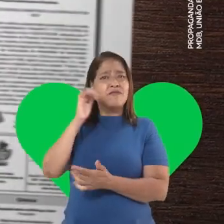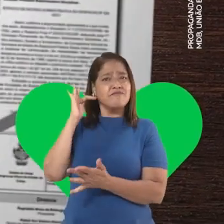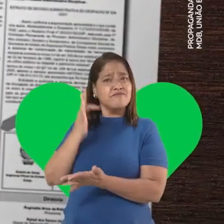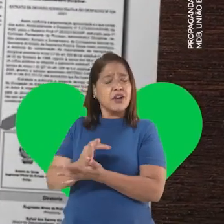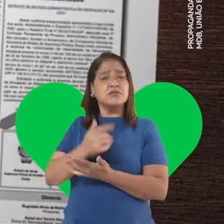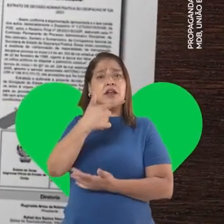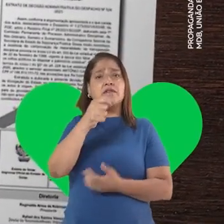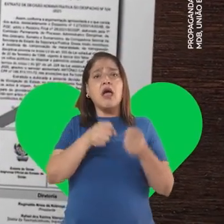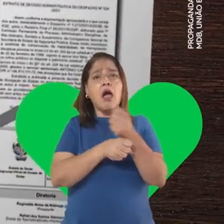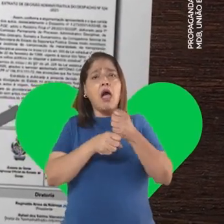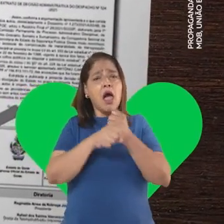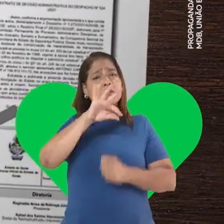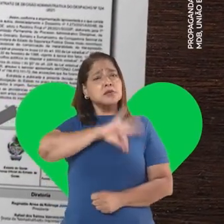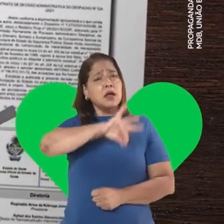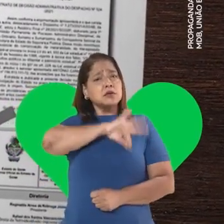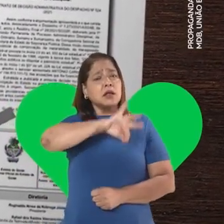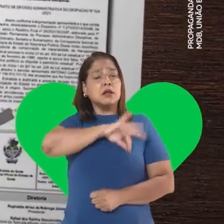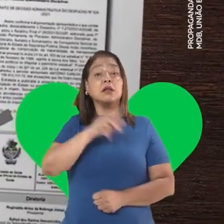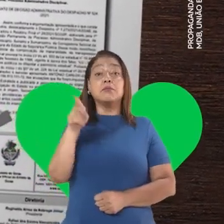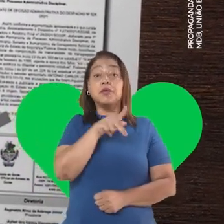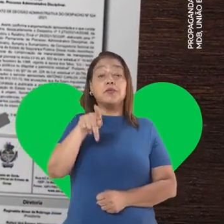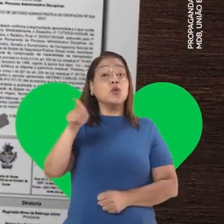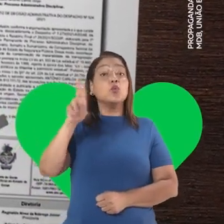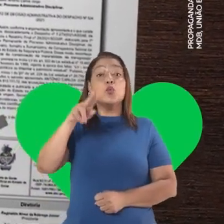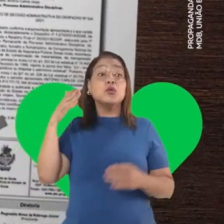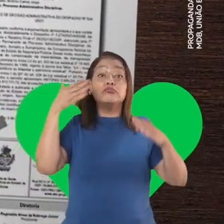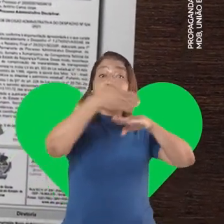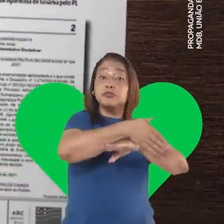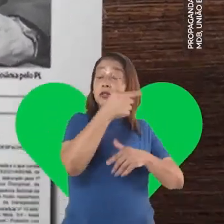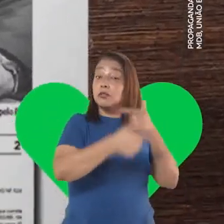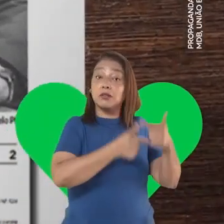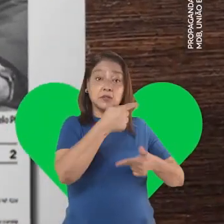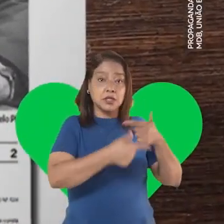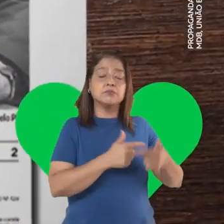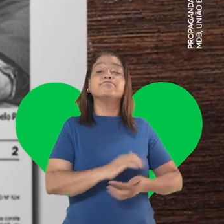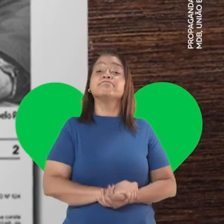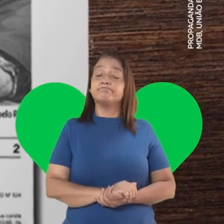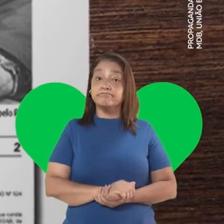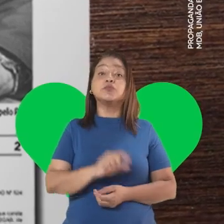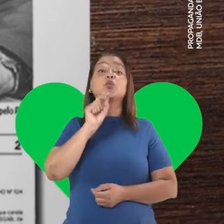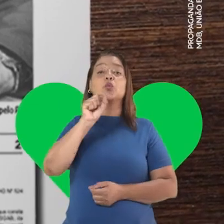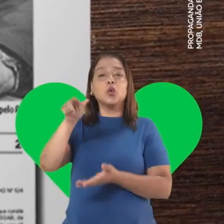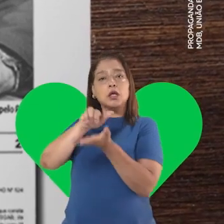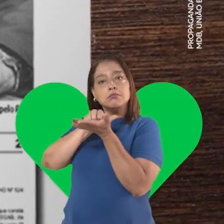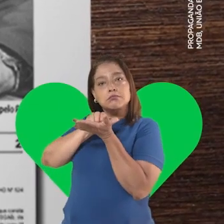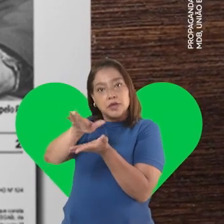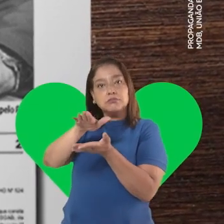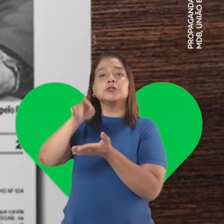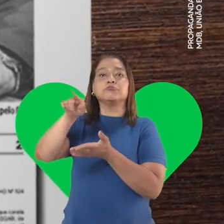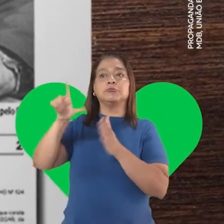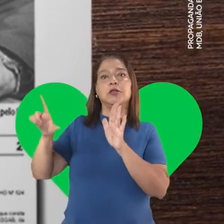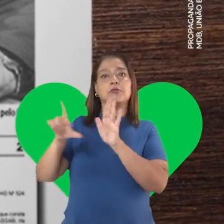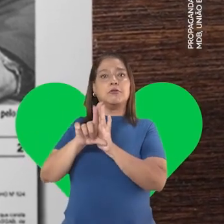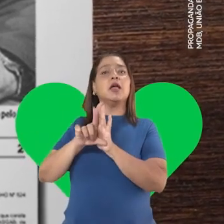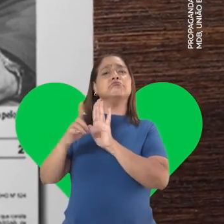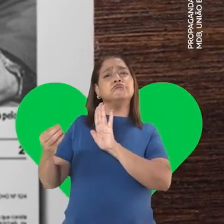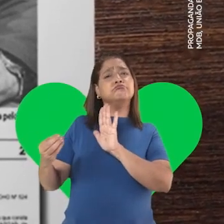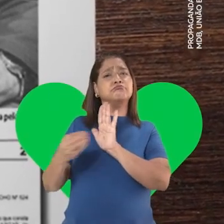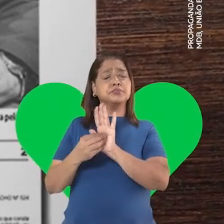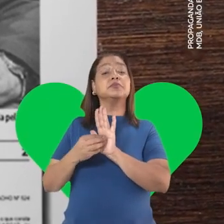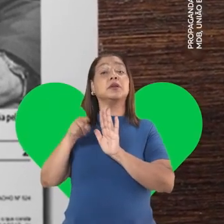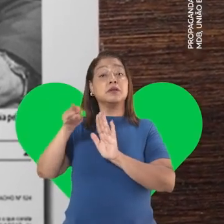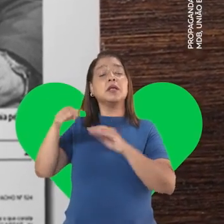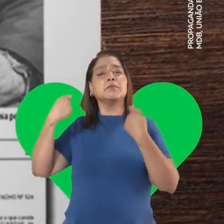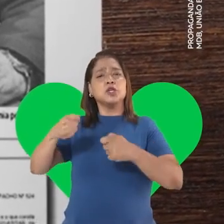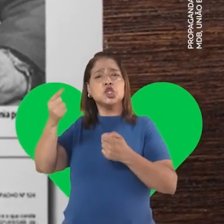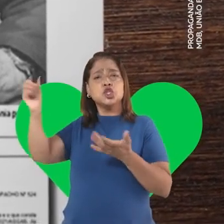anos, Alcides recebeu salário de professor, mas nunca trabalhou. Resultado, foi demitido por justa causa e vai ter